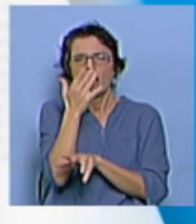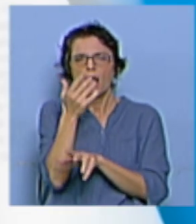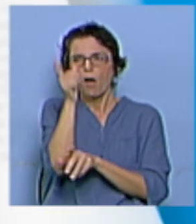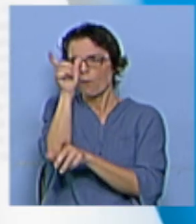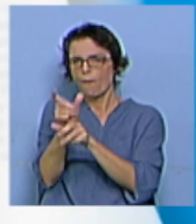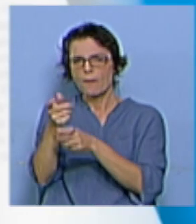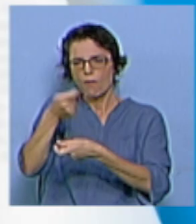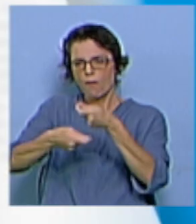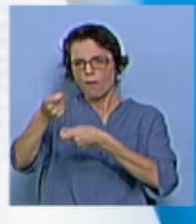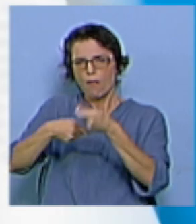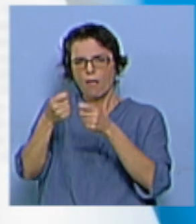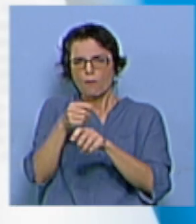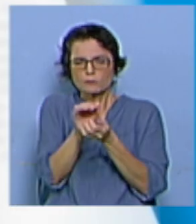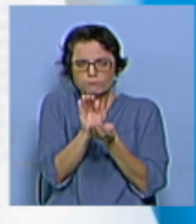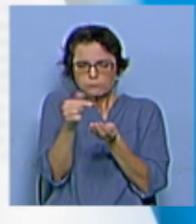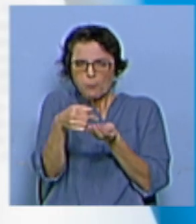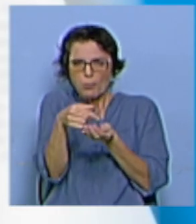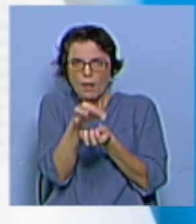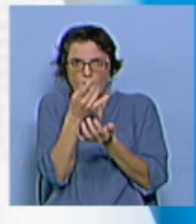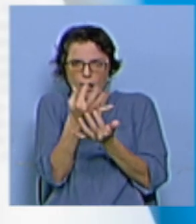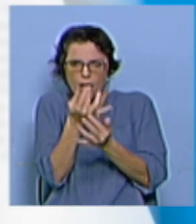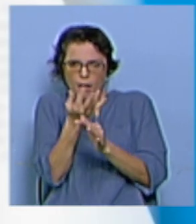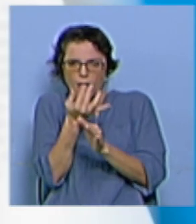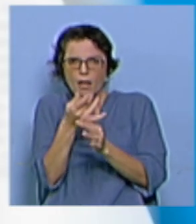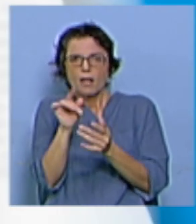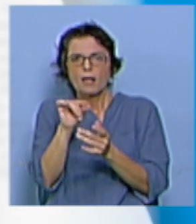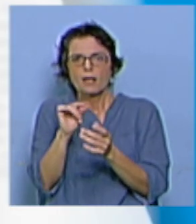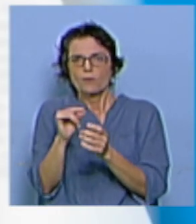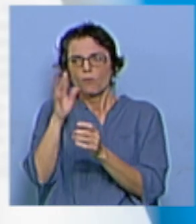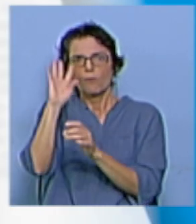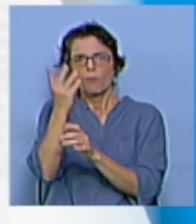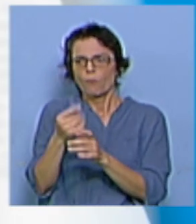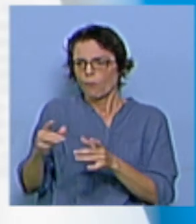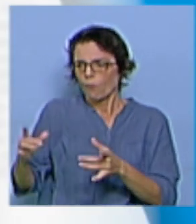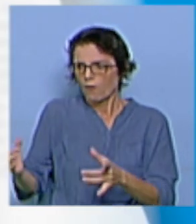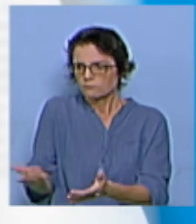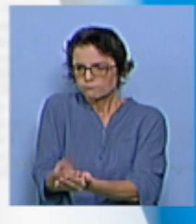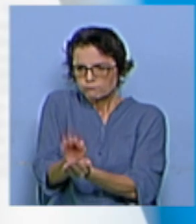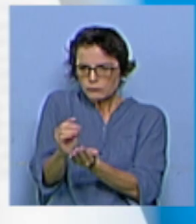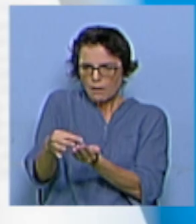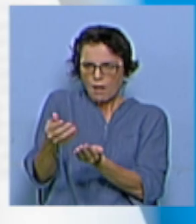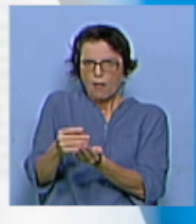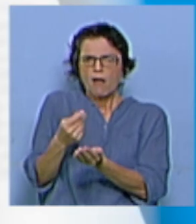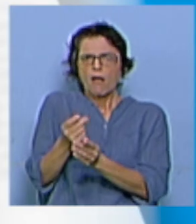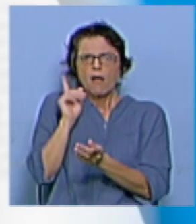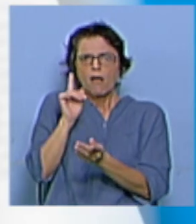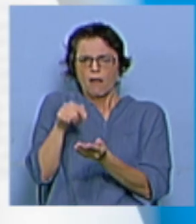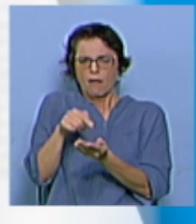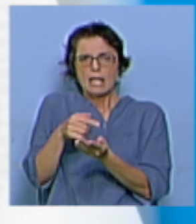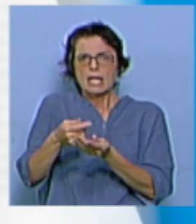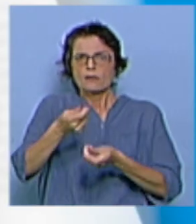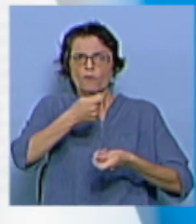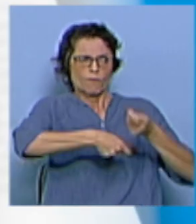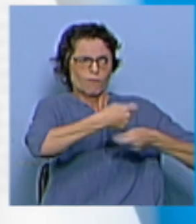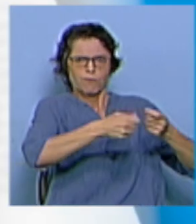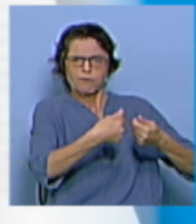negociante que procura pérolas preciosas. Ao encontrar uma de grande valor, foi vender tudo quanto